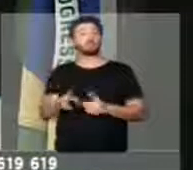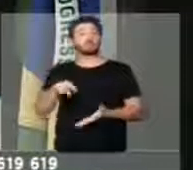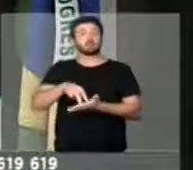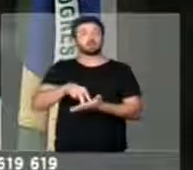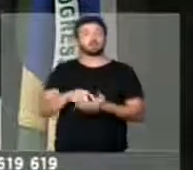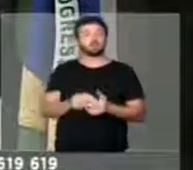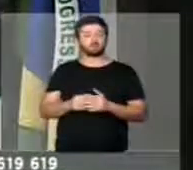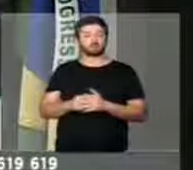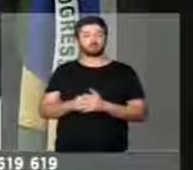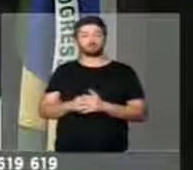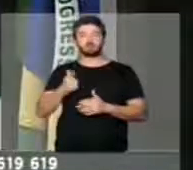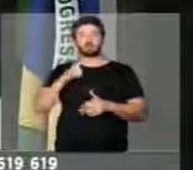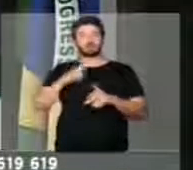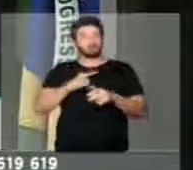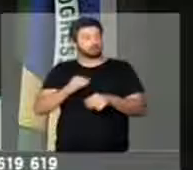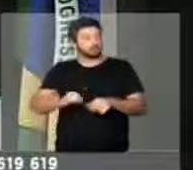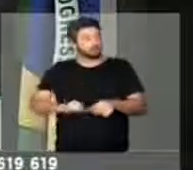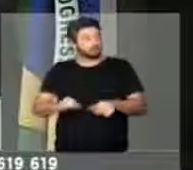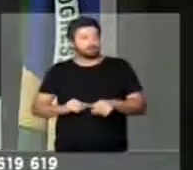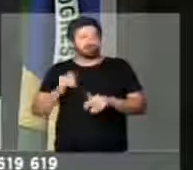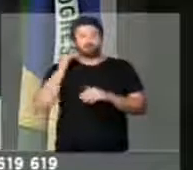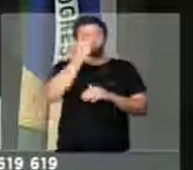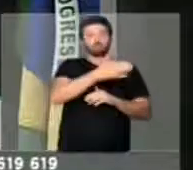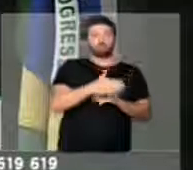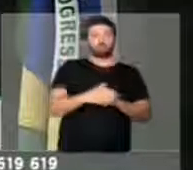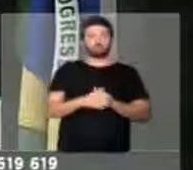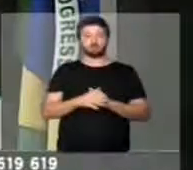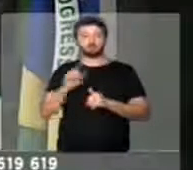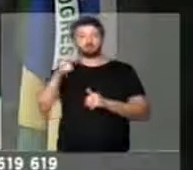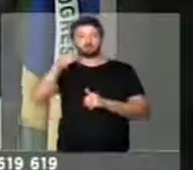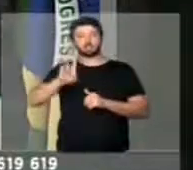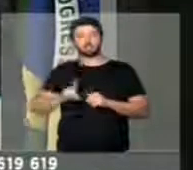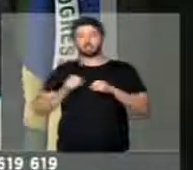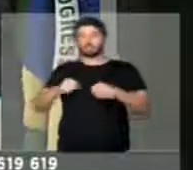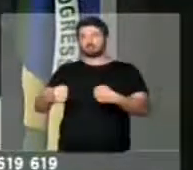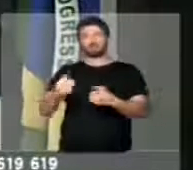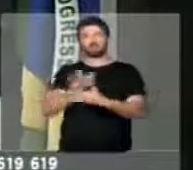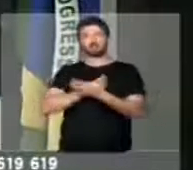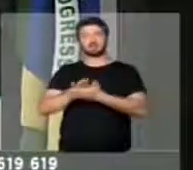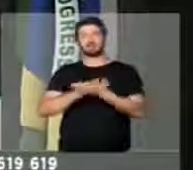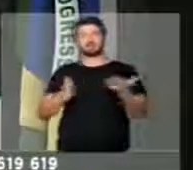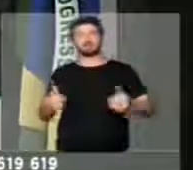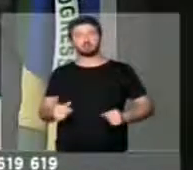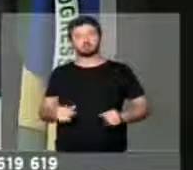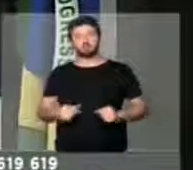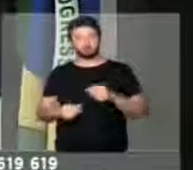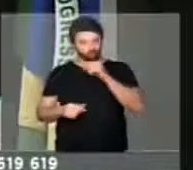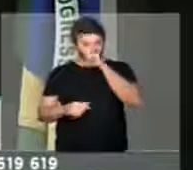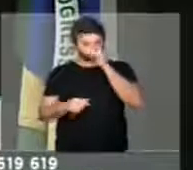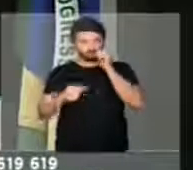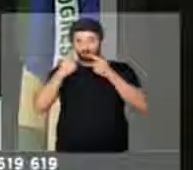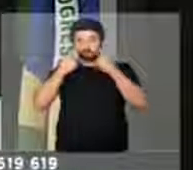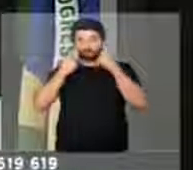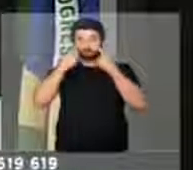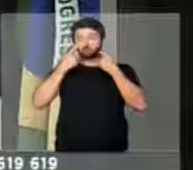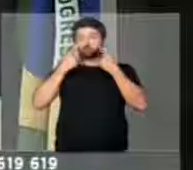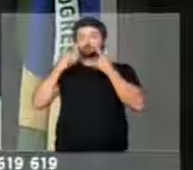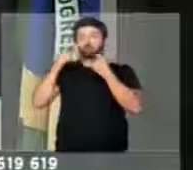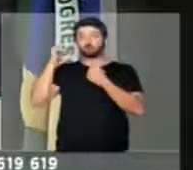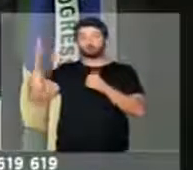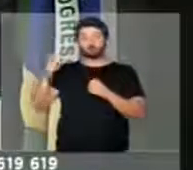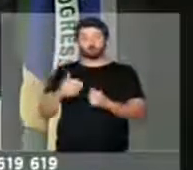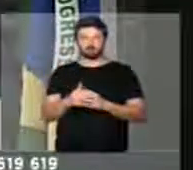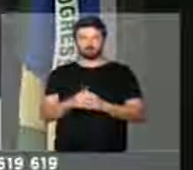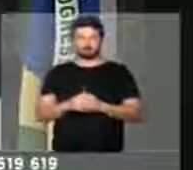estão padecendo, que estão sofrendo, que não têm o direito de defesa, estão chorando pelo canto das